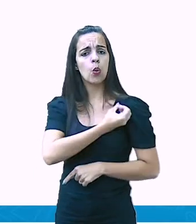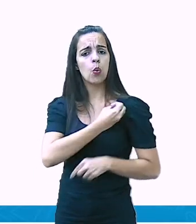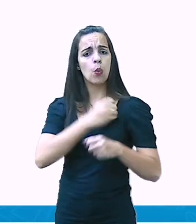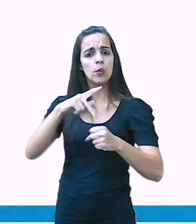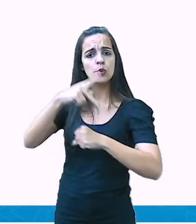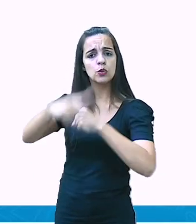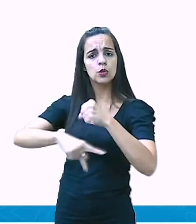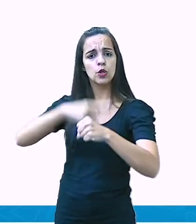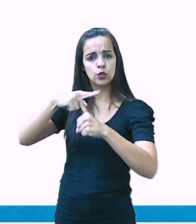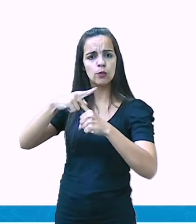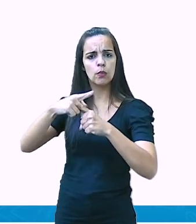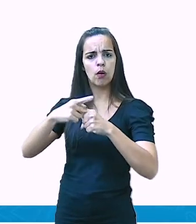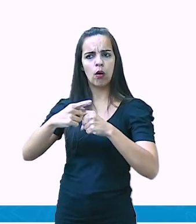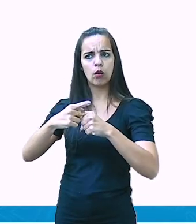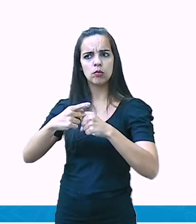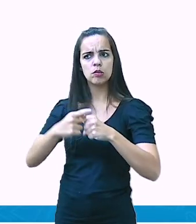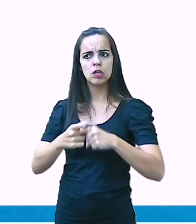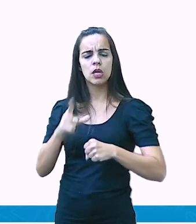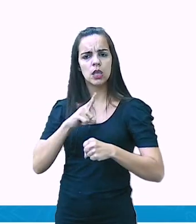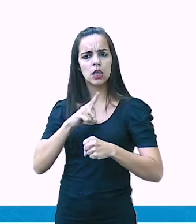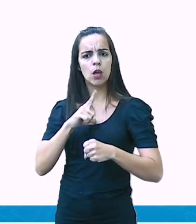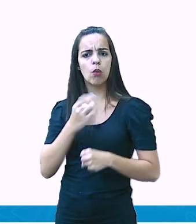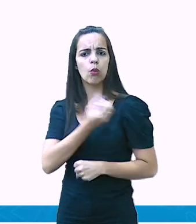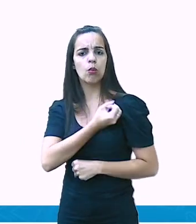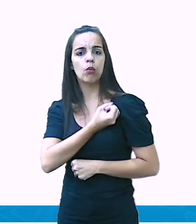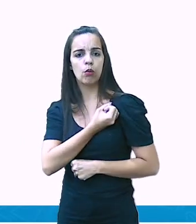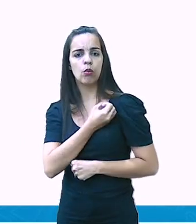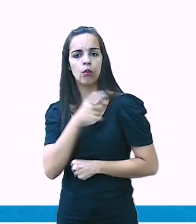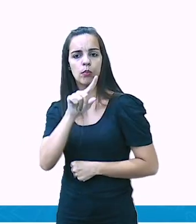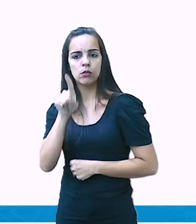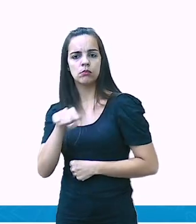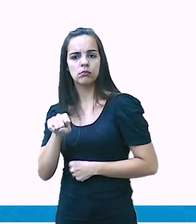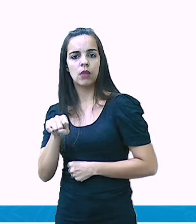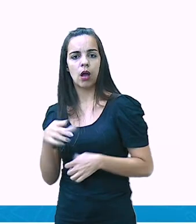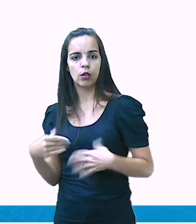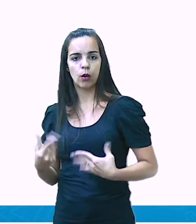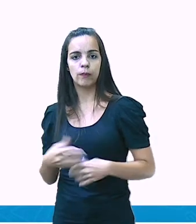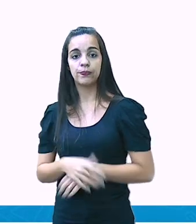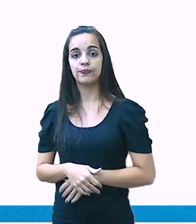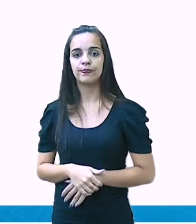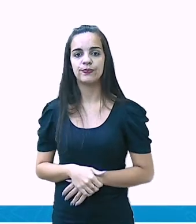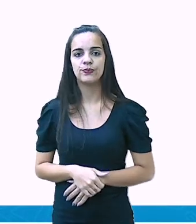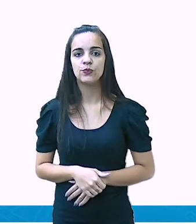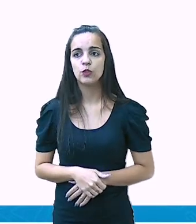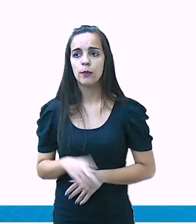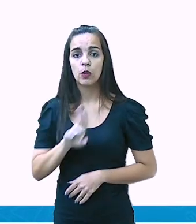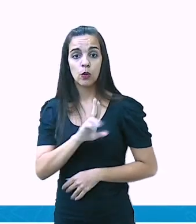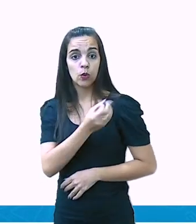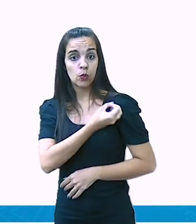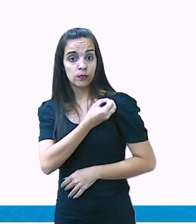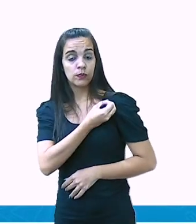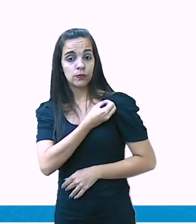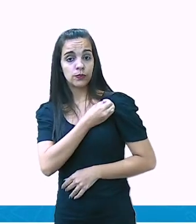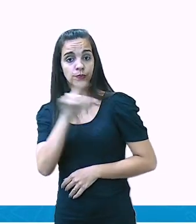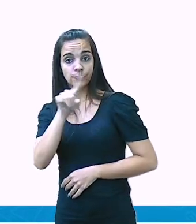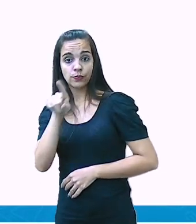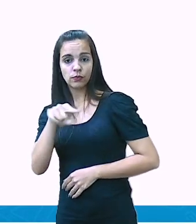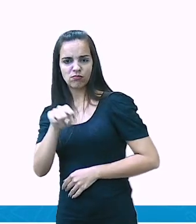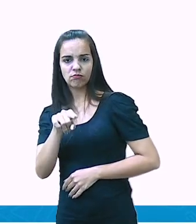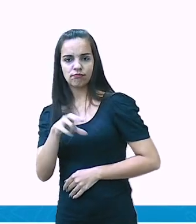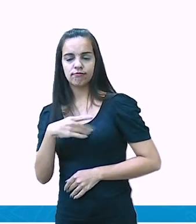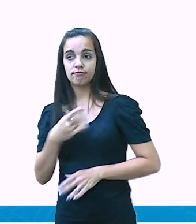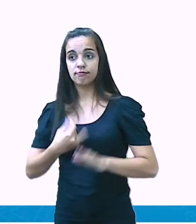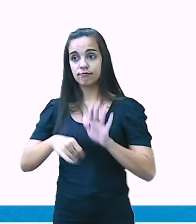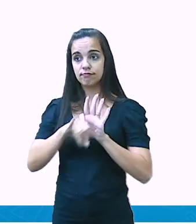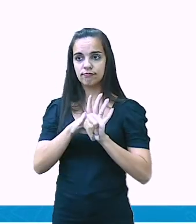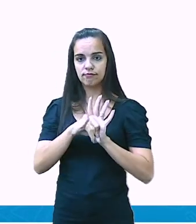de número atômico. Tá vendo como é que eu estou prestando atenção? Olha só, o número atômico, acabamos